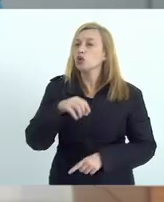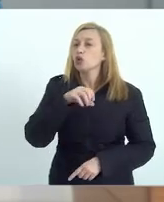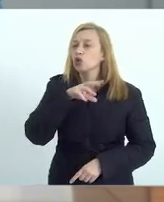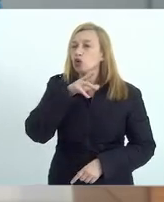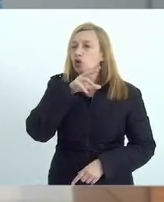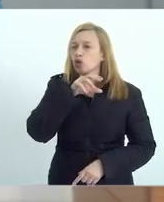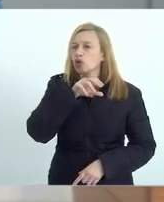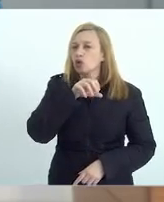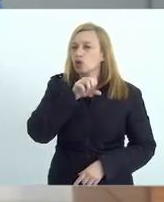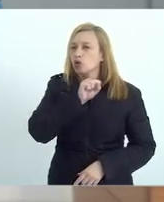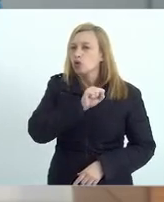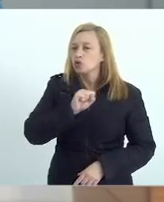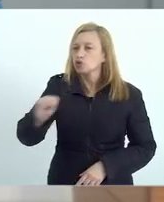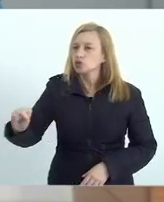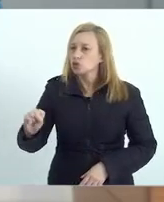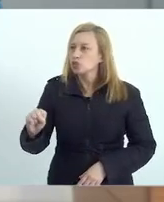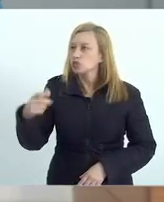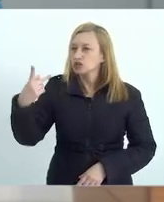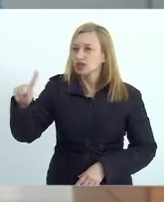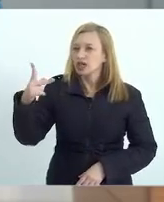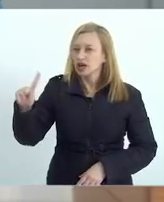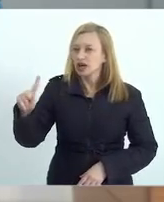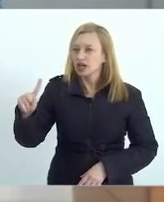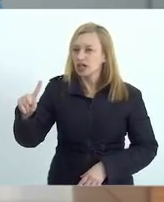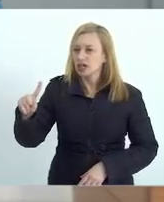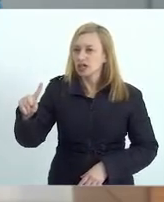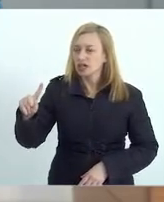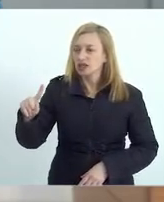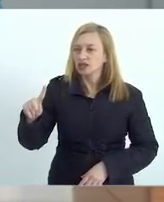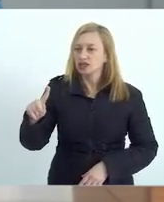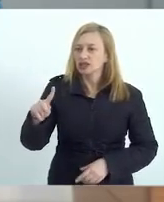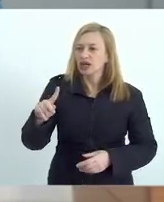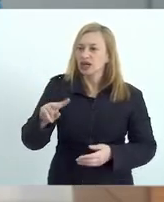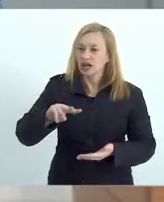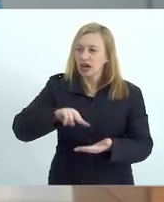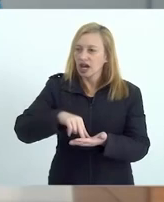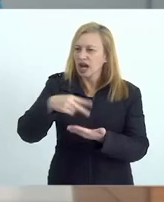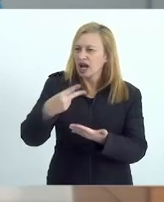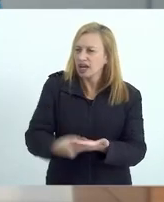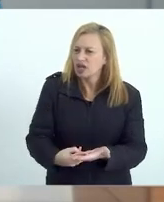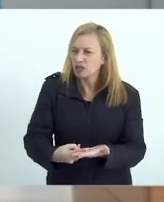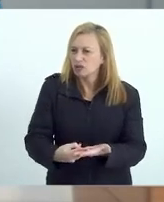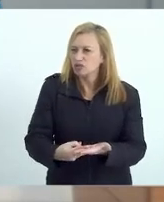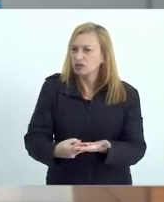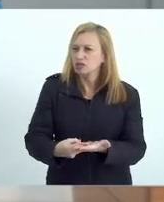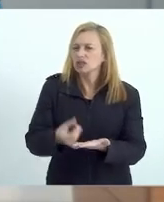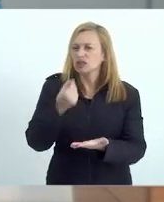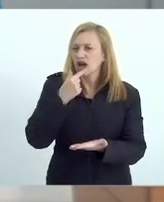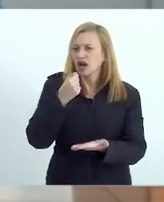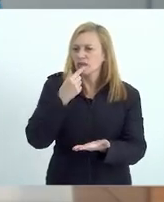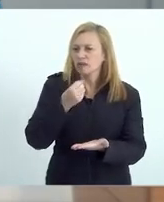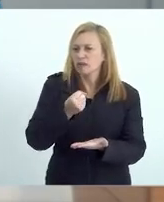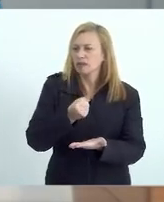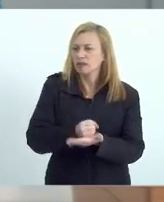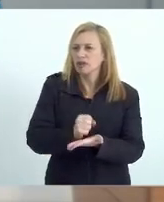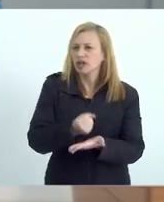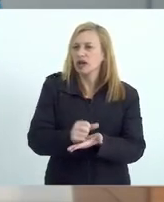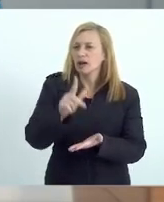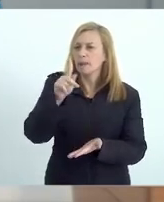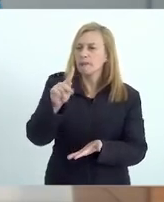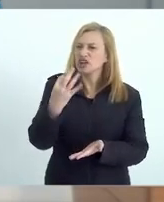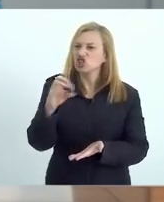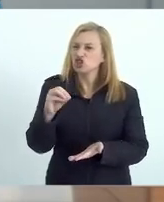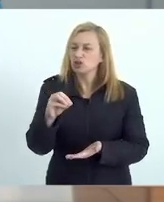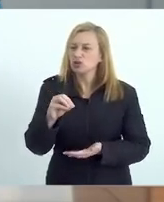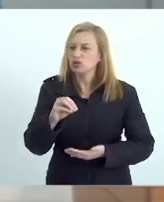dele estava caído na Farmácia Pacheco na Drogaria Pacheco na Abelardo Bueno que tinha